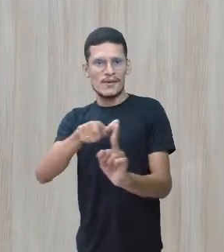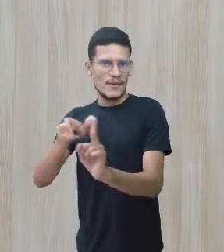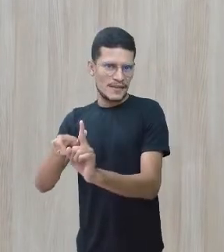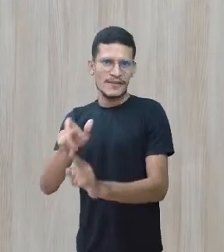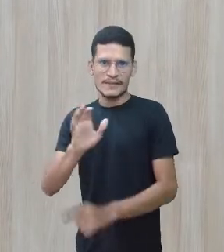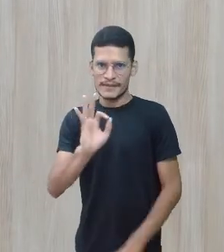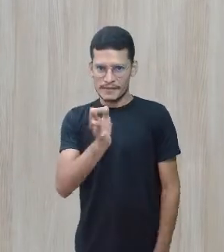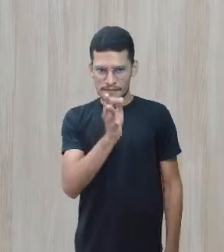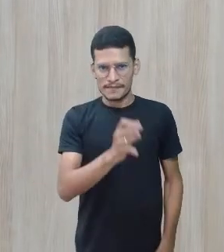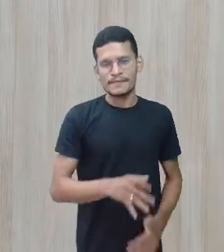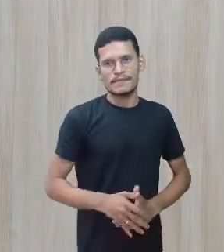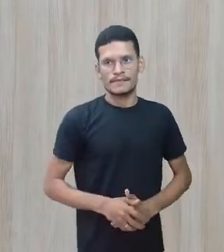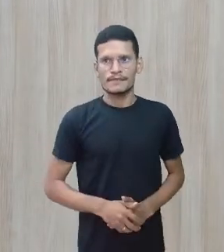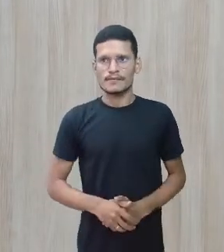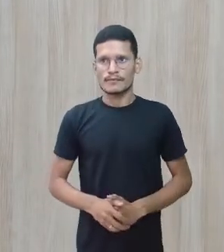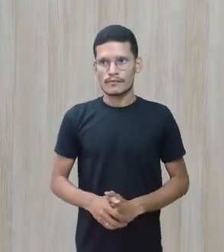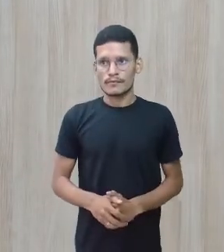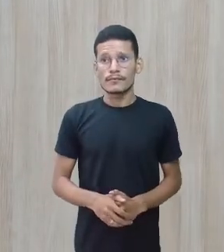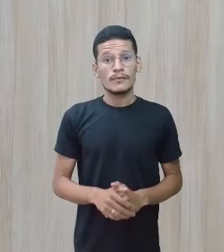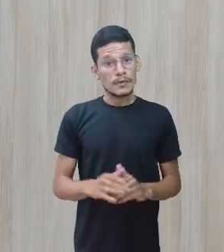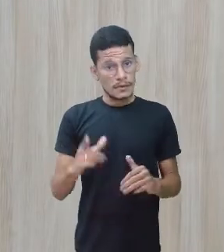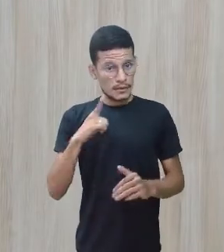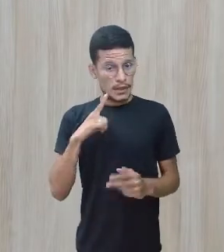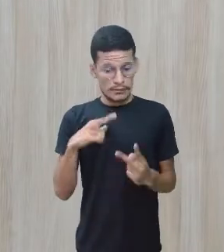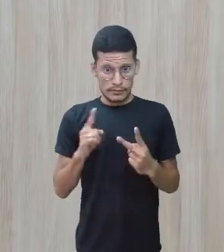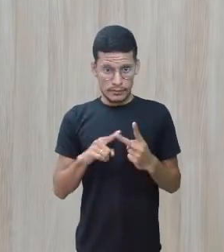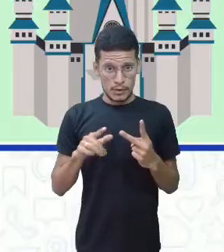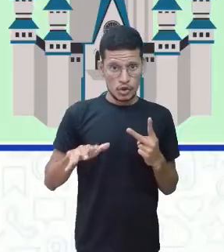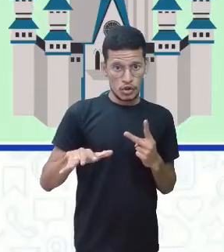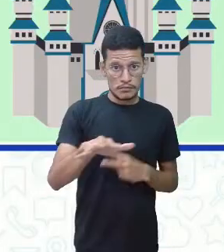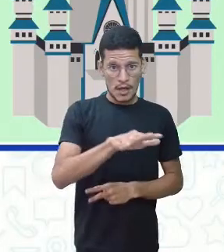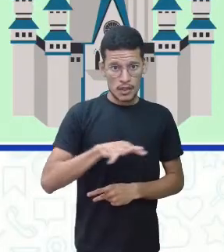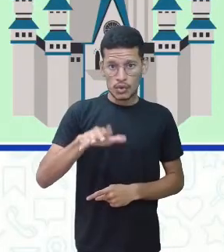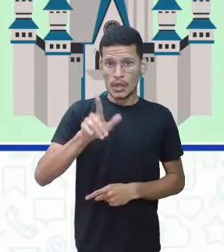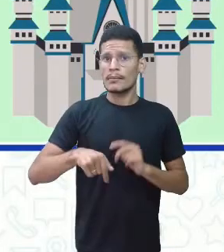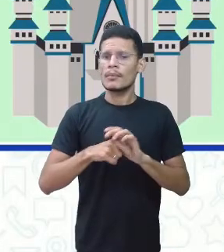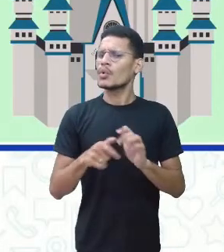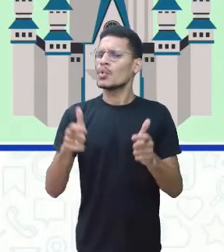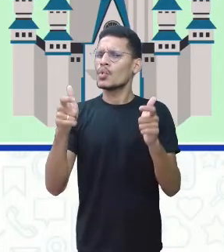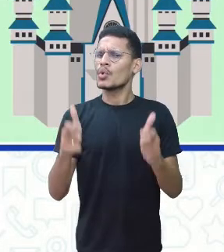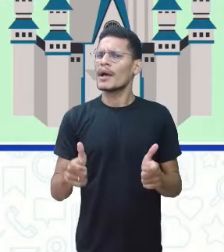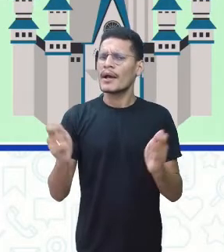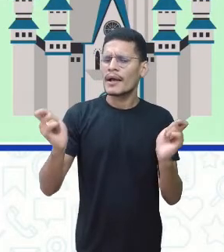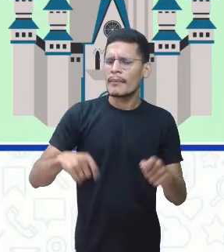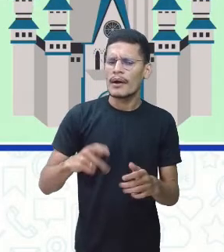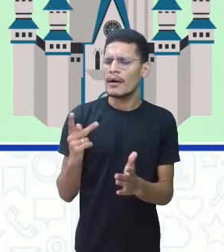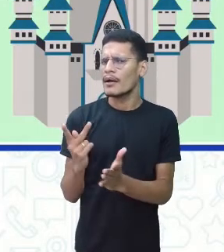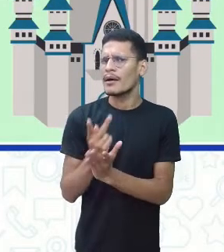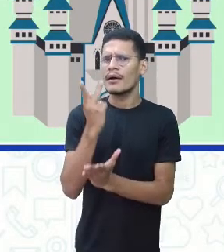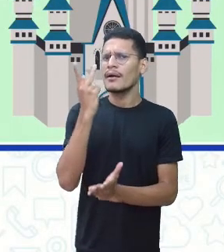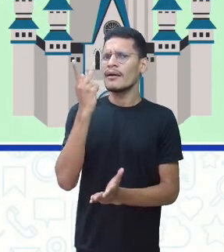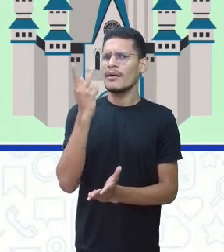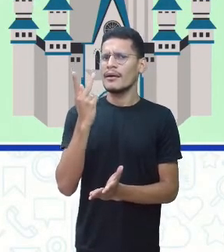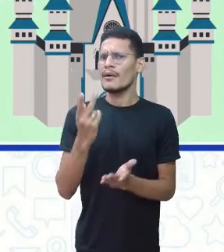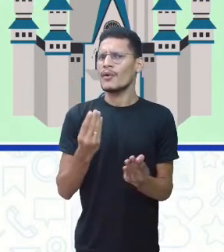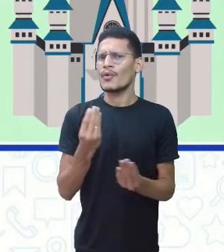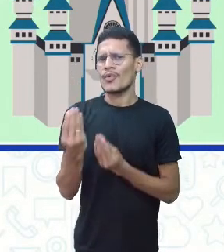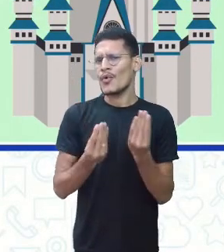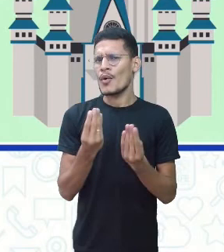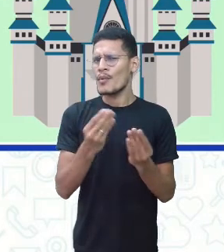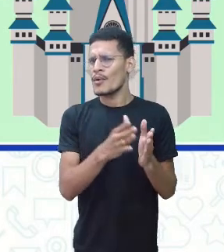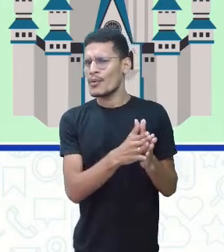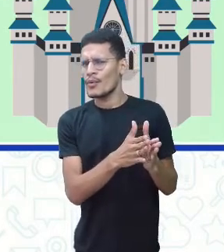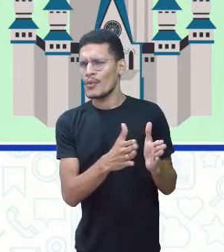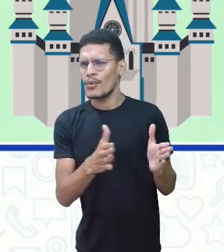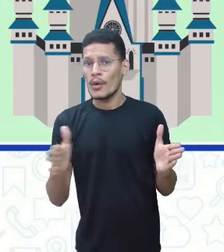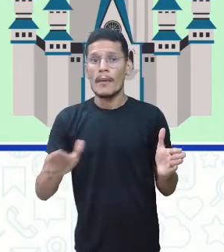eles, tá? A gente tem o espaço, que é o local onde essa narrativa se desenvolve. Só que